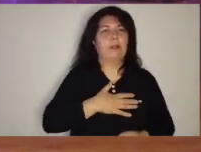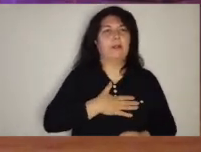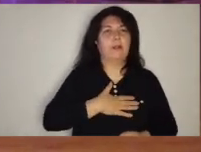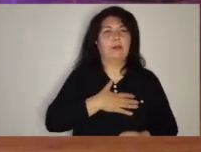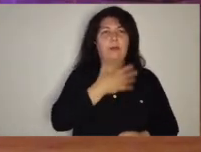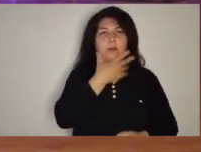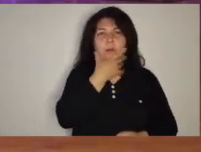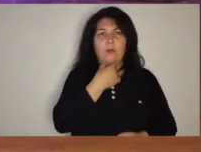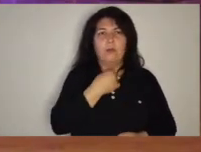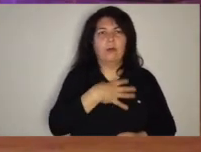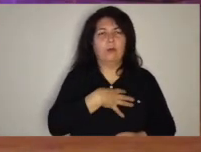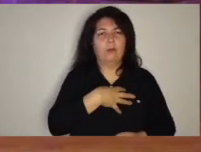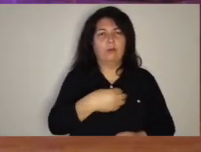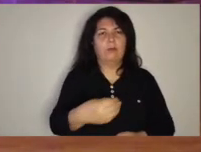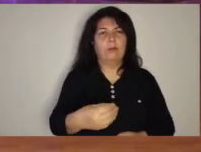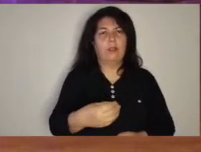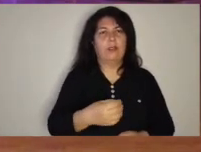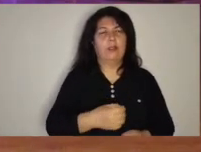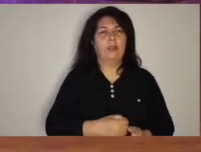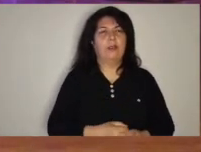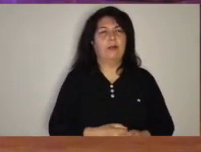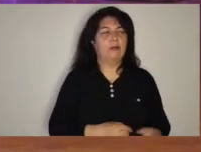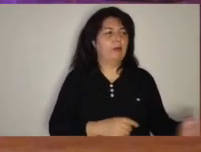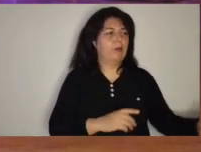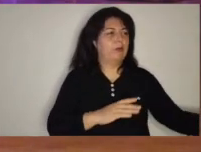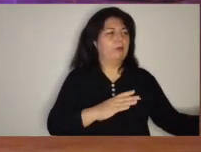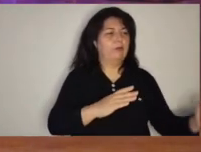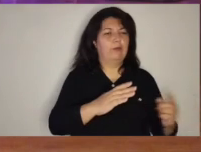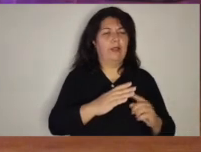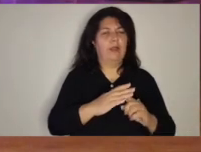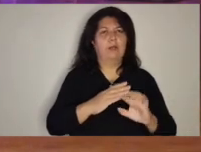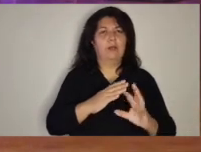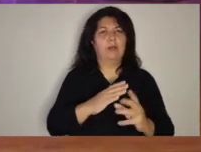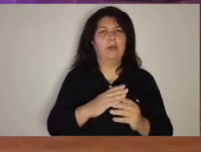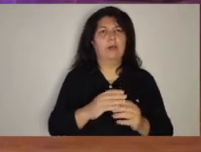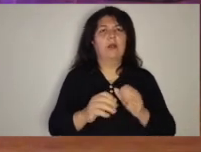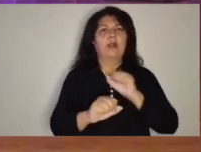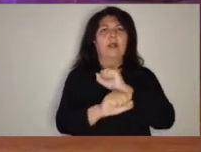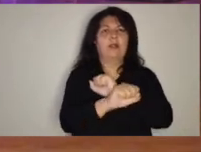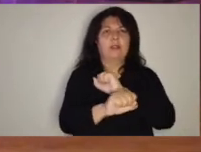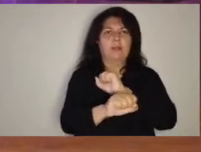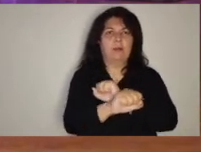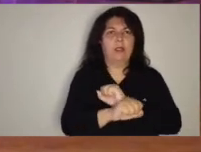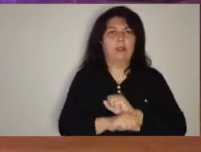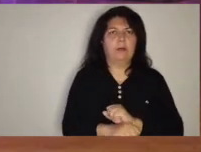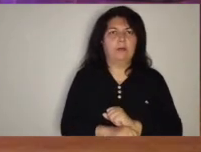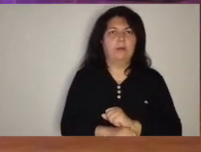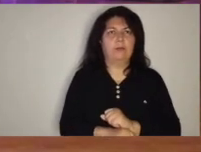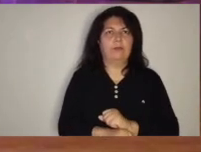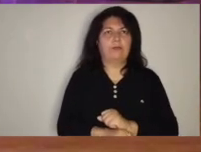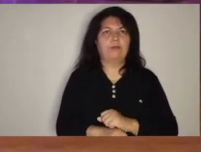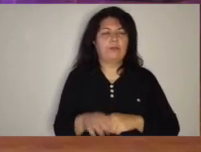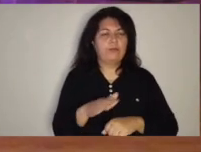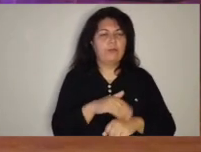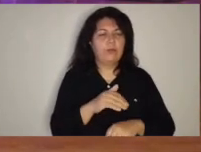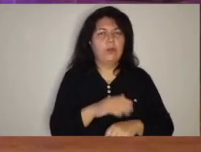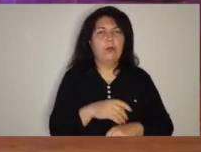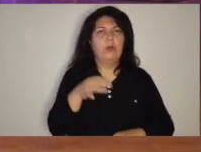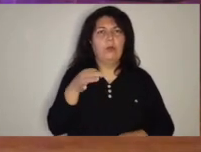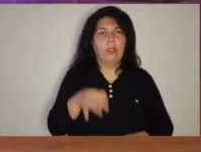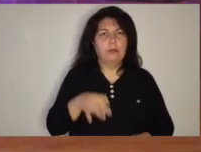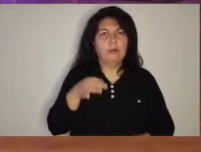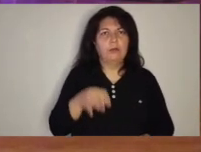dá o crescimento é o Espírito Santo de Deus. E no momento certo, irmãos, o Senhor vai